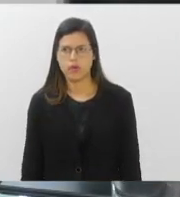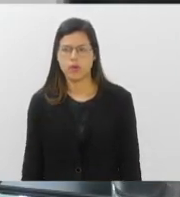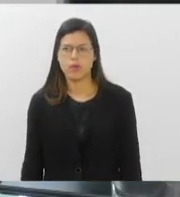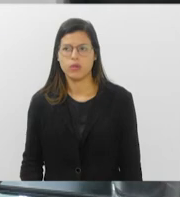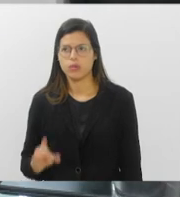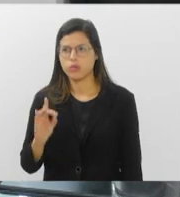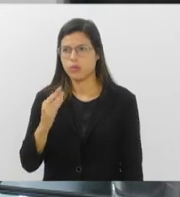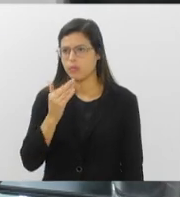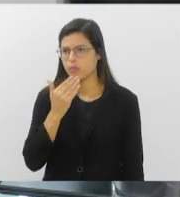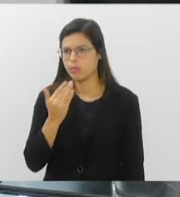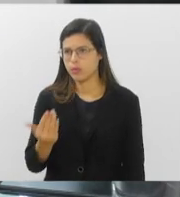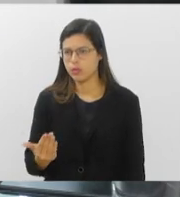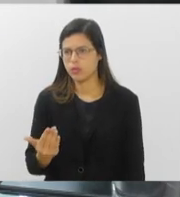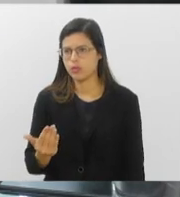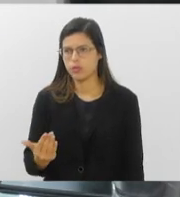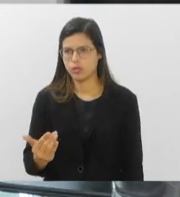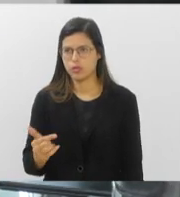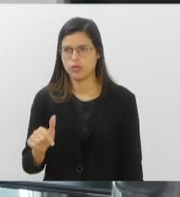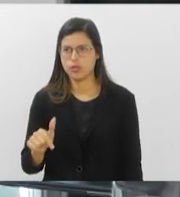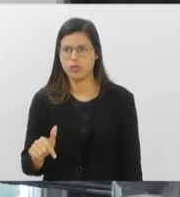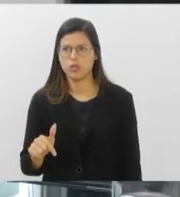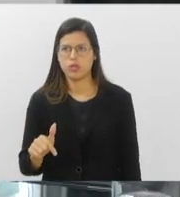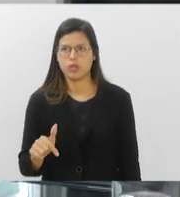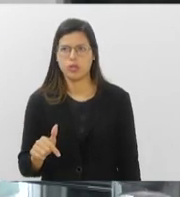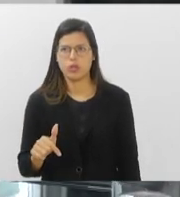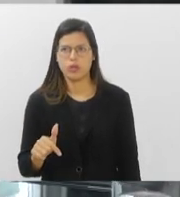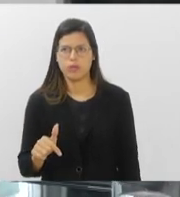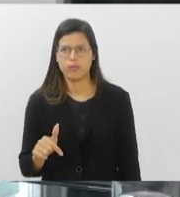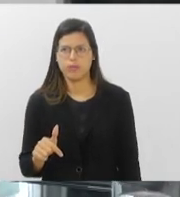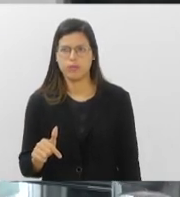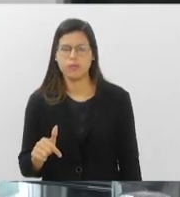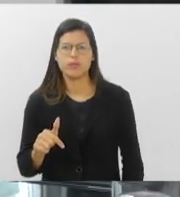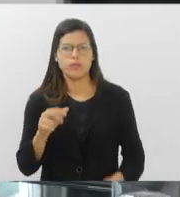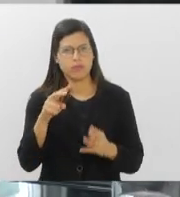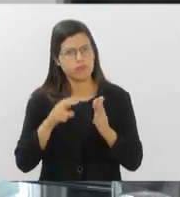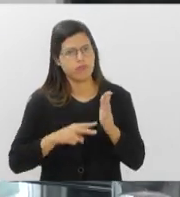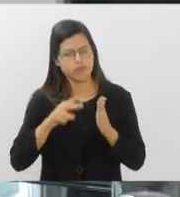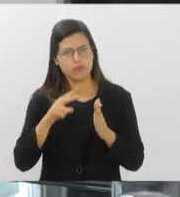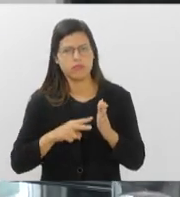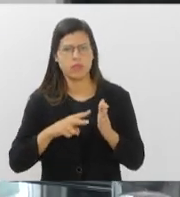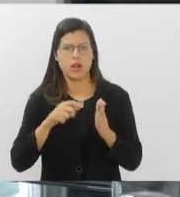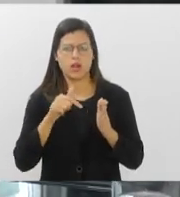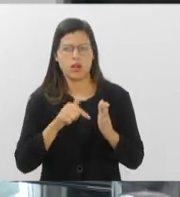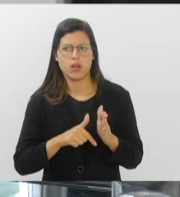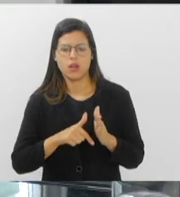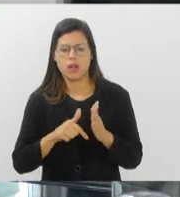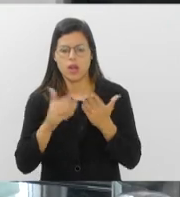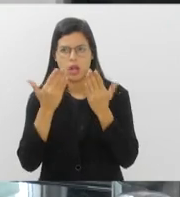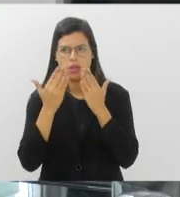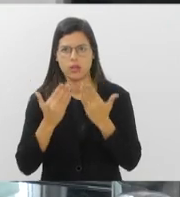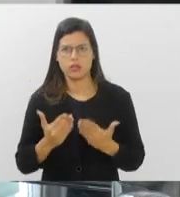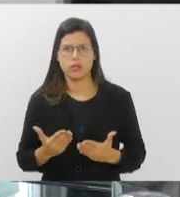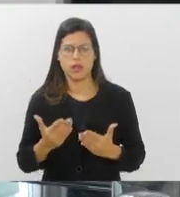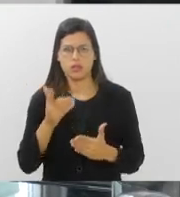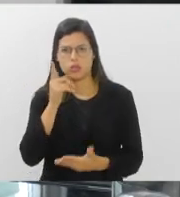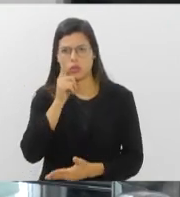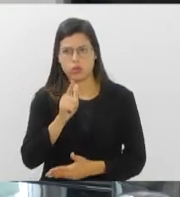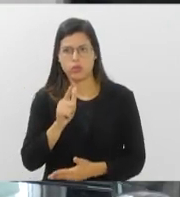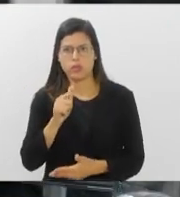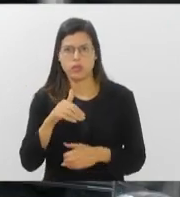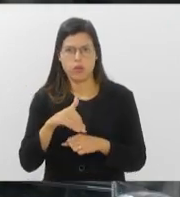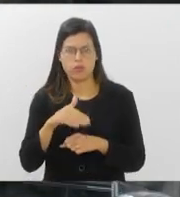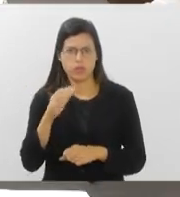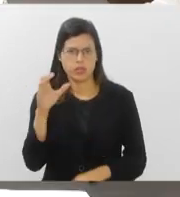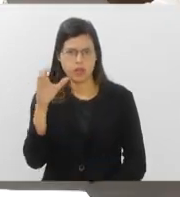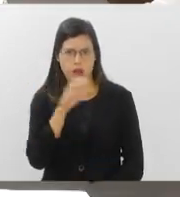Excelência, que sei que vai se debruçar sobre a matéria, não está pedindo só por pedir, para que a gente possa trazer tão logo. E aí